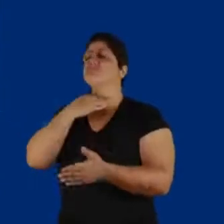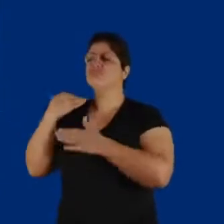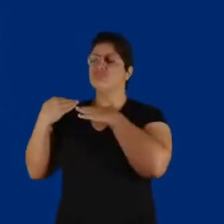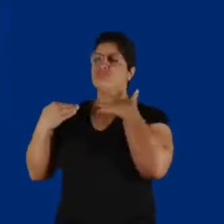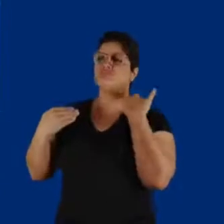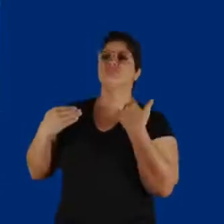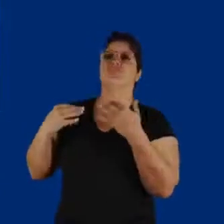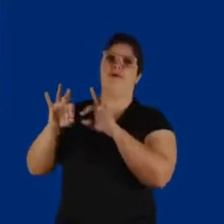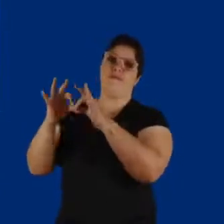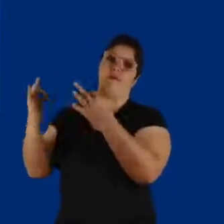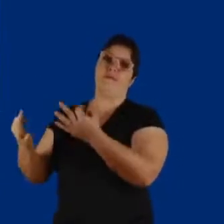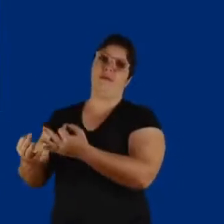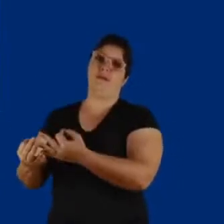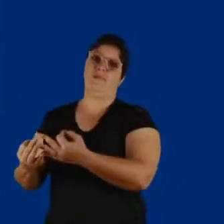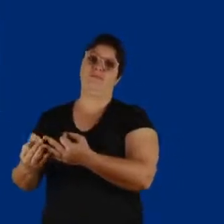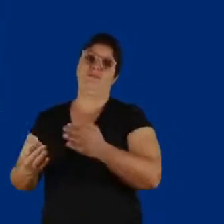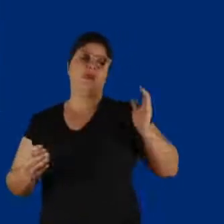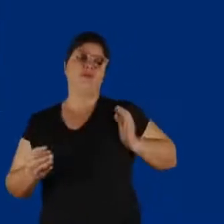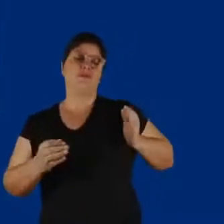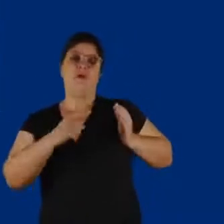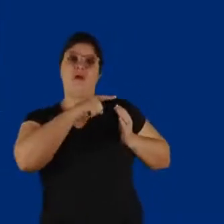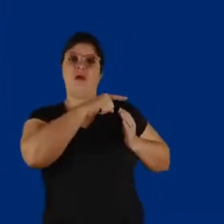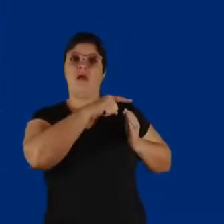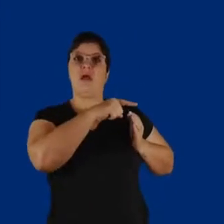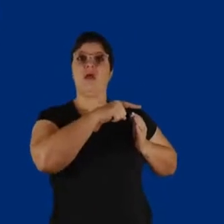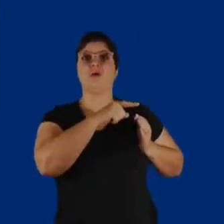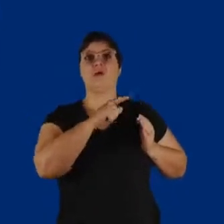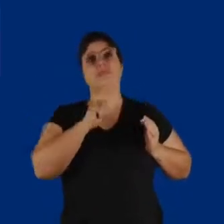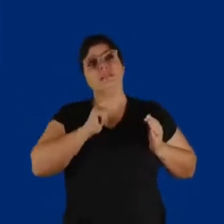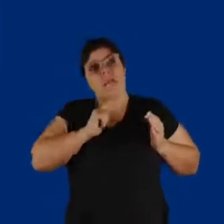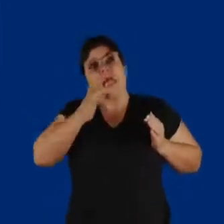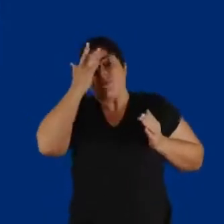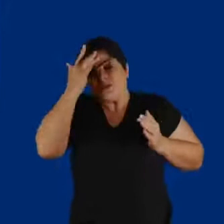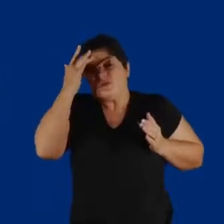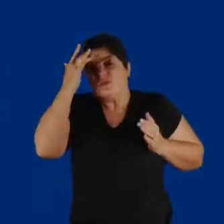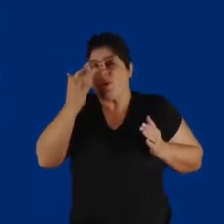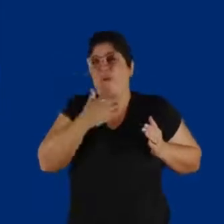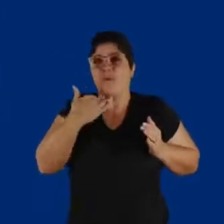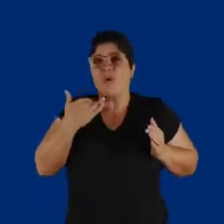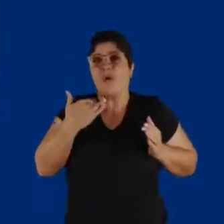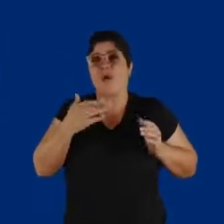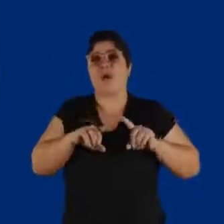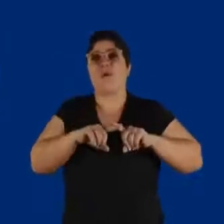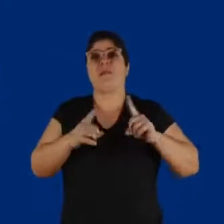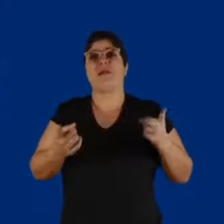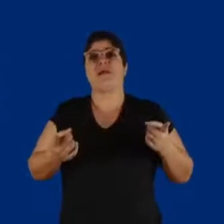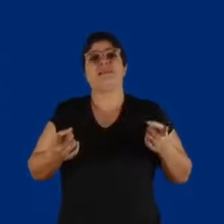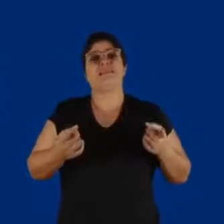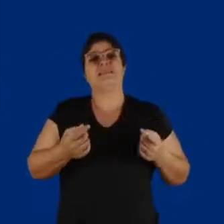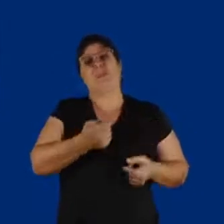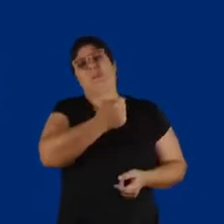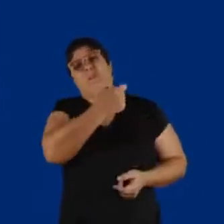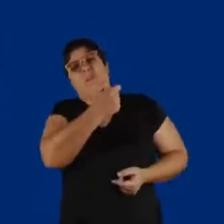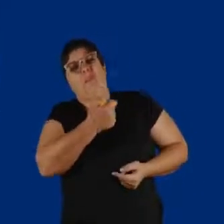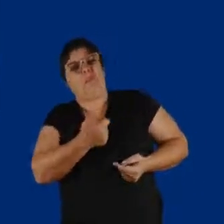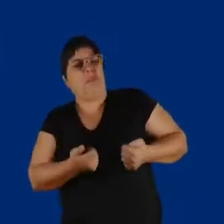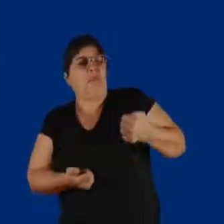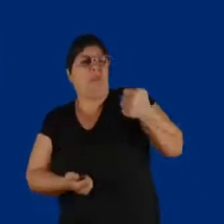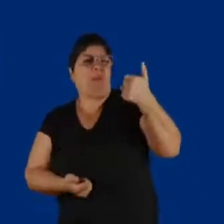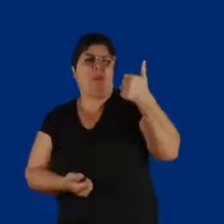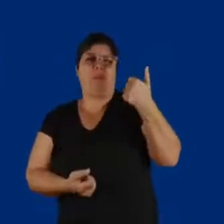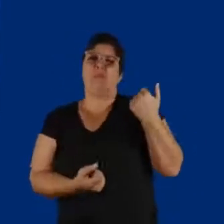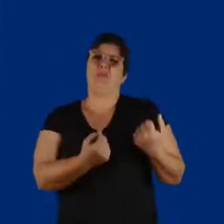bairros de classe média alta, você vai encontrar pessoas que morreram de Covid, mas de uma forma muito mais esparsa, né? De uma forma muito